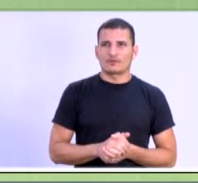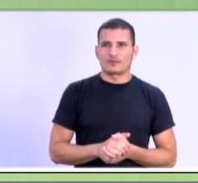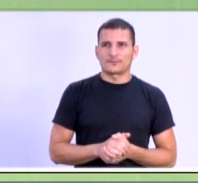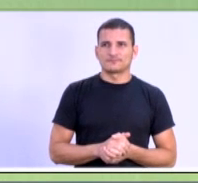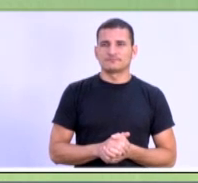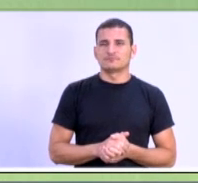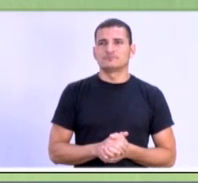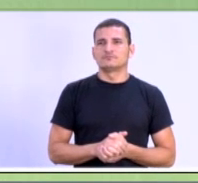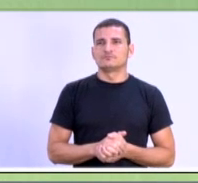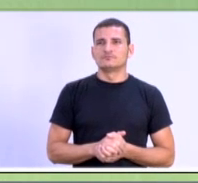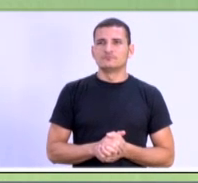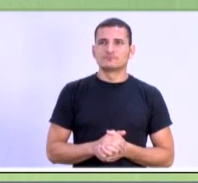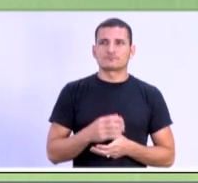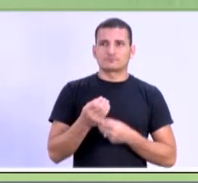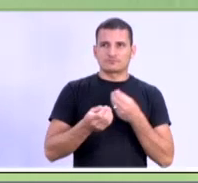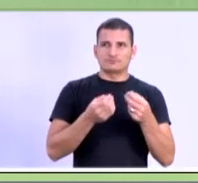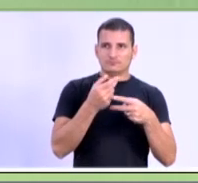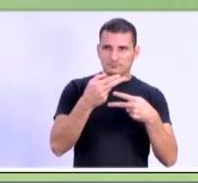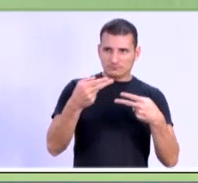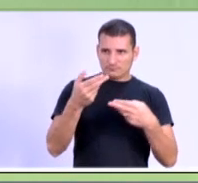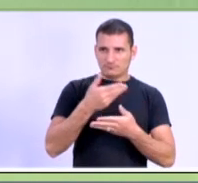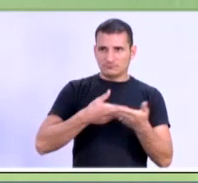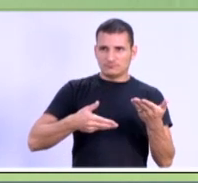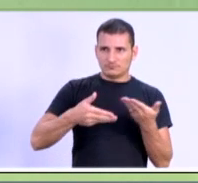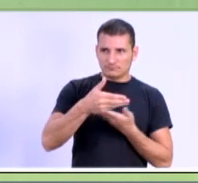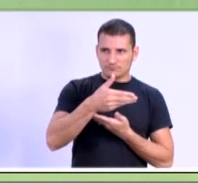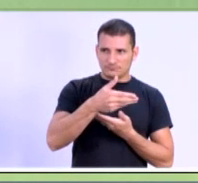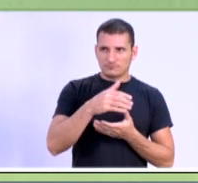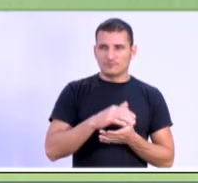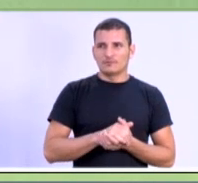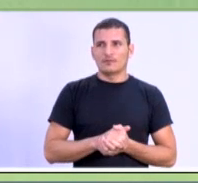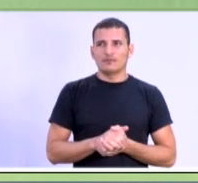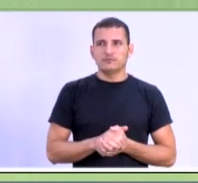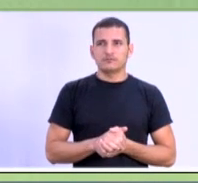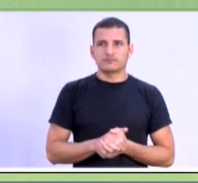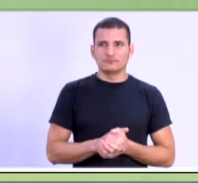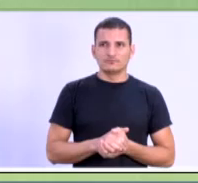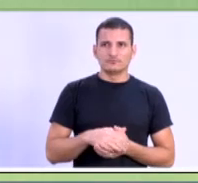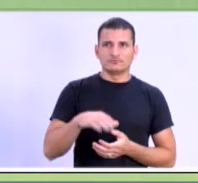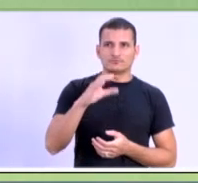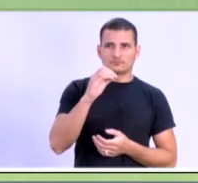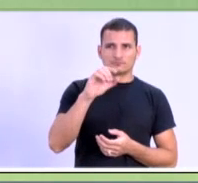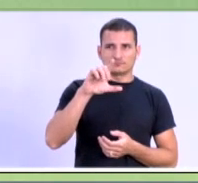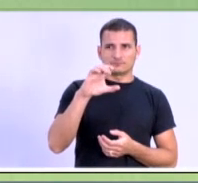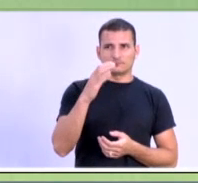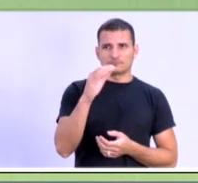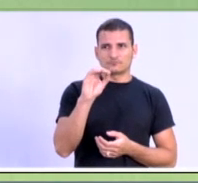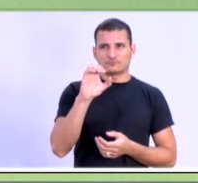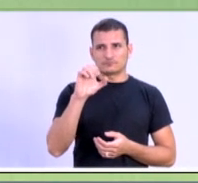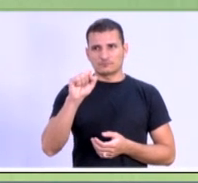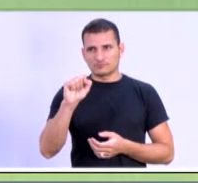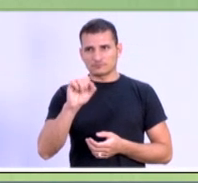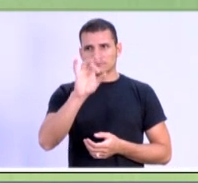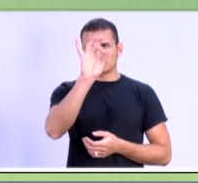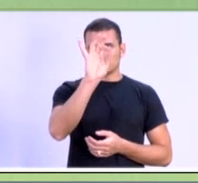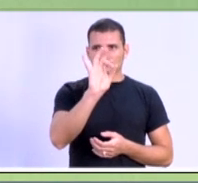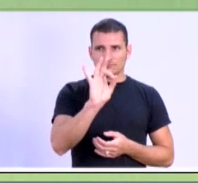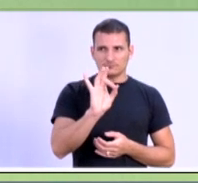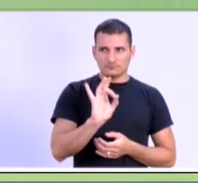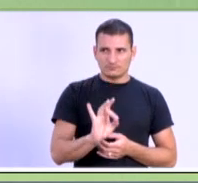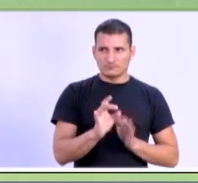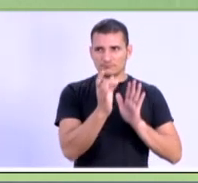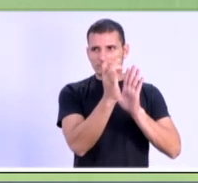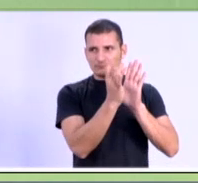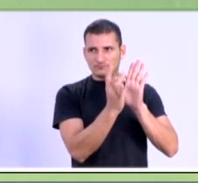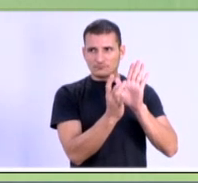definir como os objetos se relacionam e, por fim, né, vamos falar de coleções de objetos. Cada um desses itens dessa agenda,